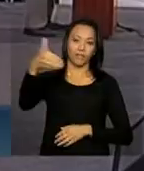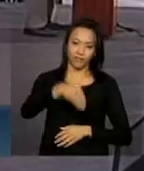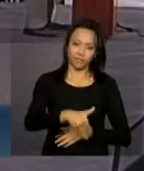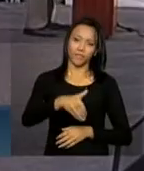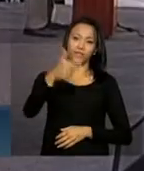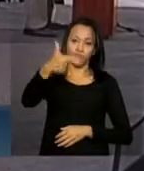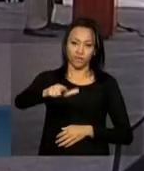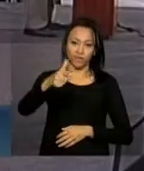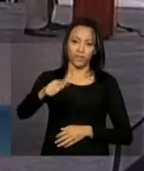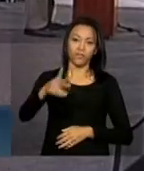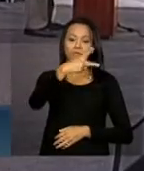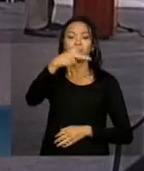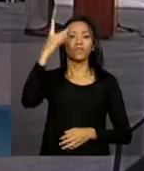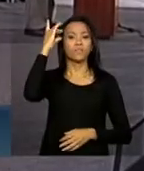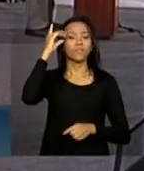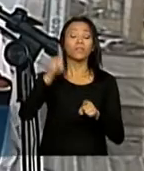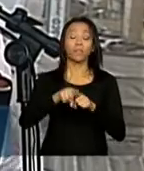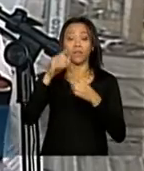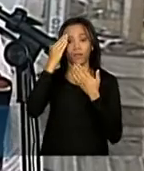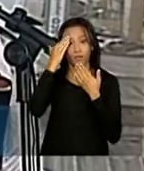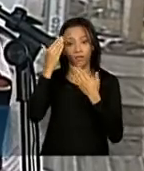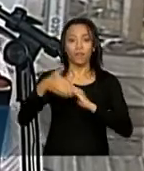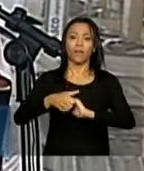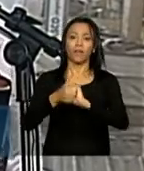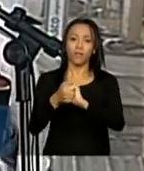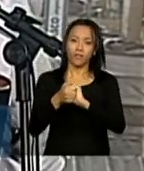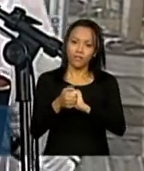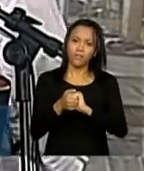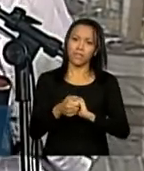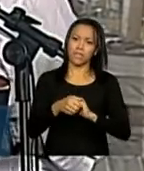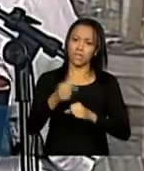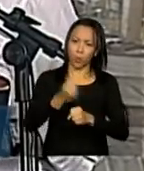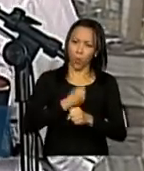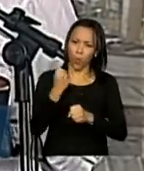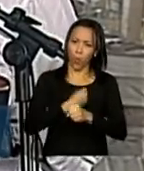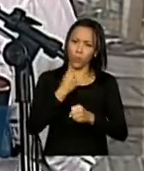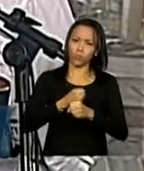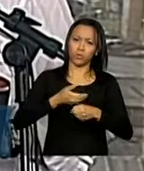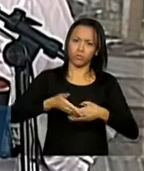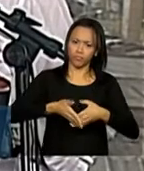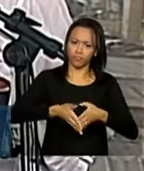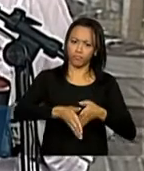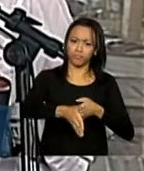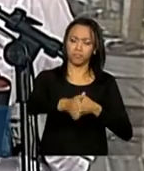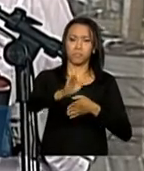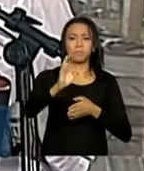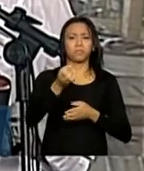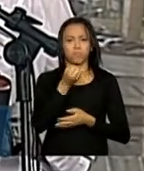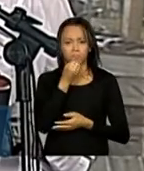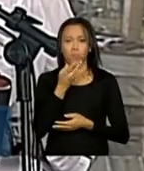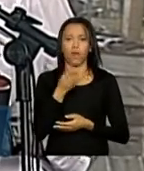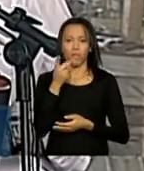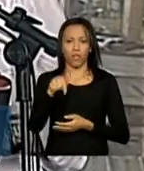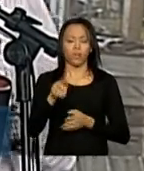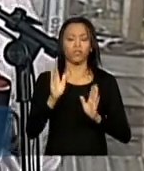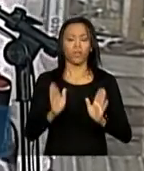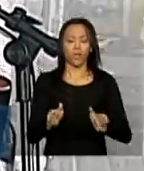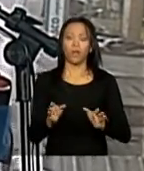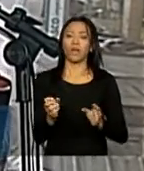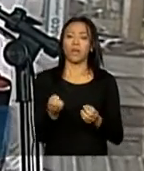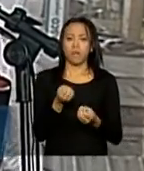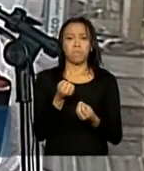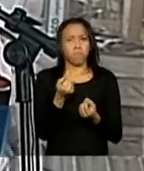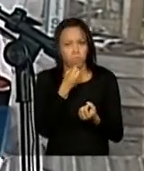aqui. Cumprimentar e lhe agradecer. Essa obra realmente, como já foi dito aqui, é uma obra monumental,